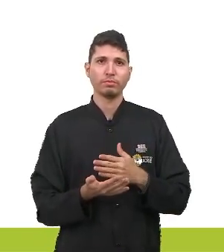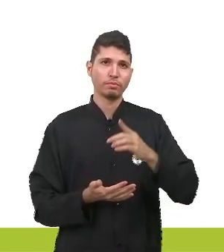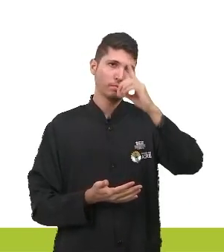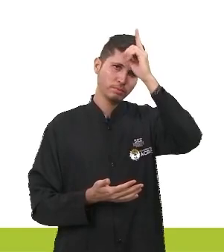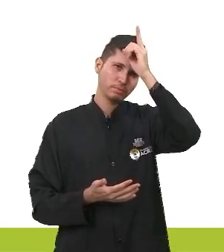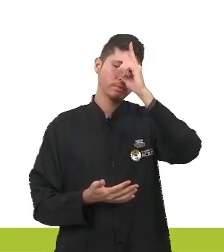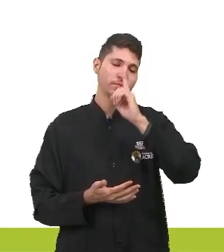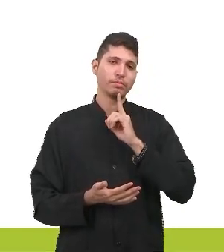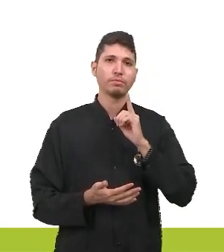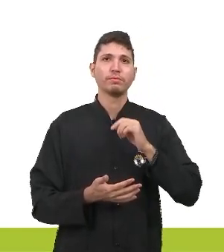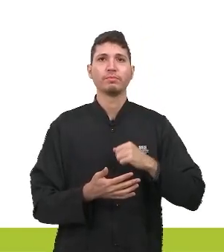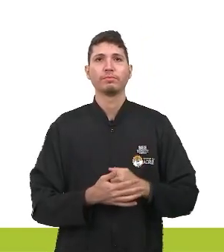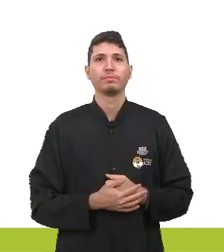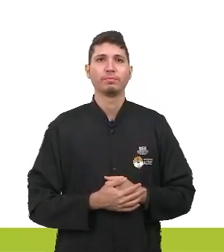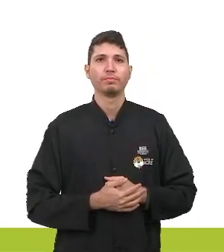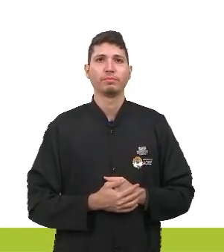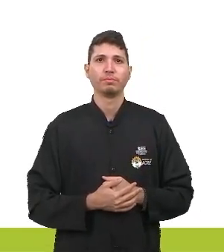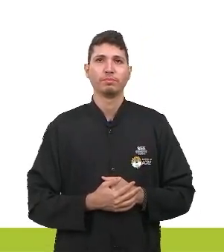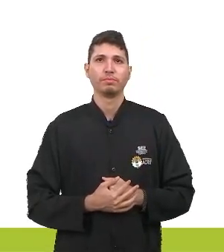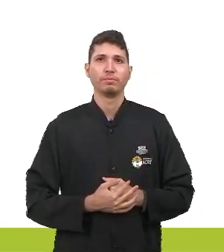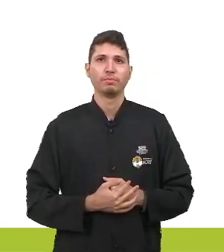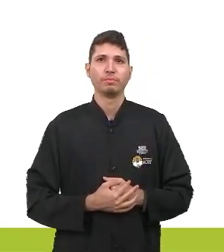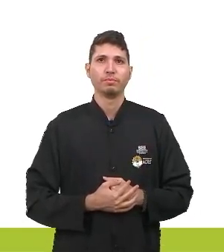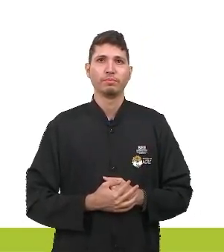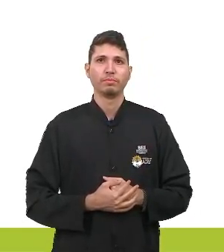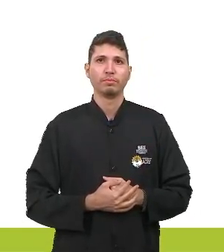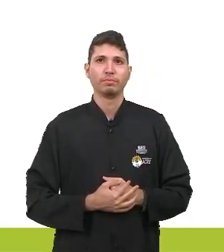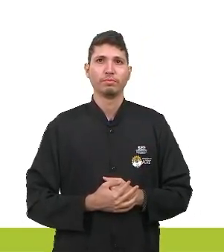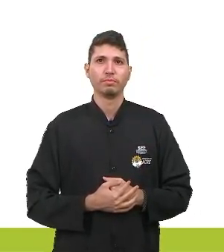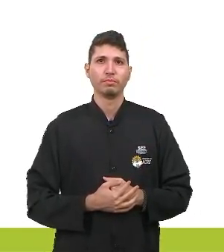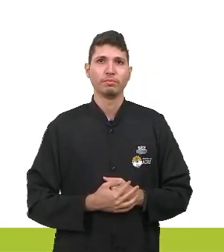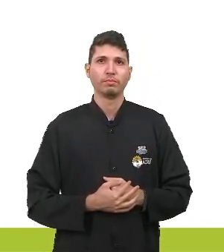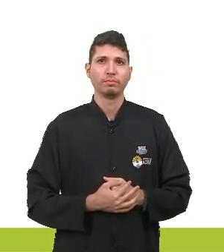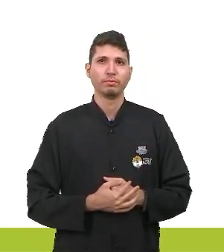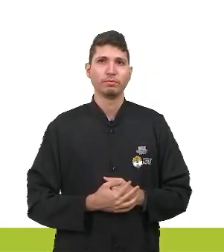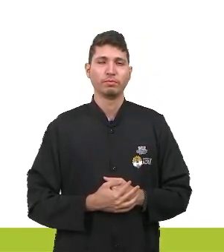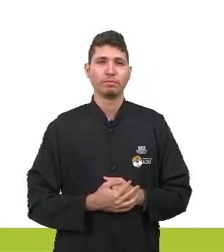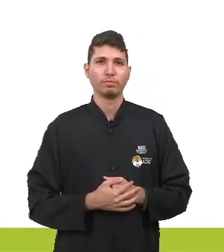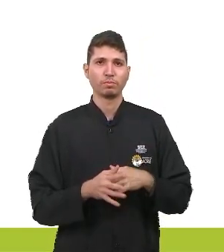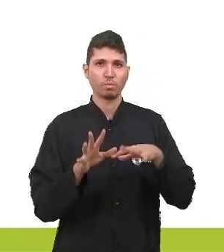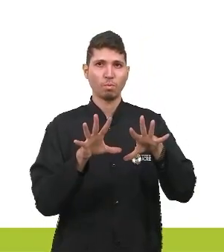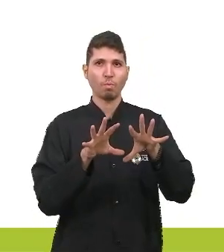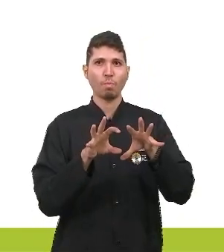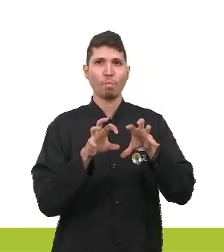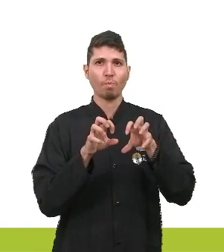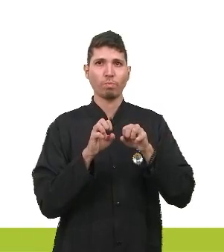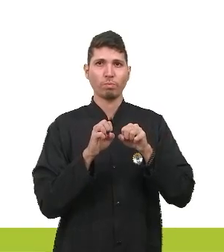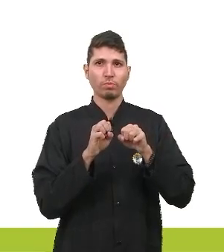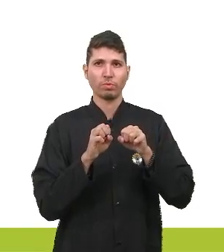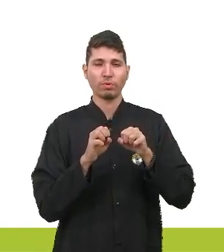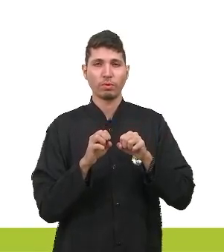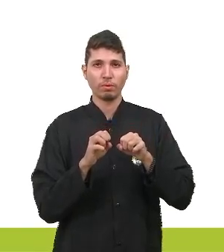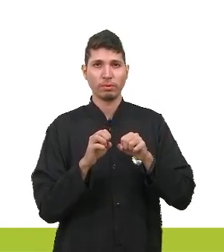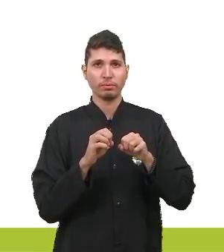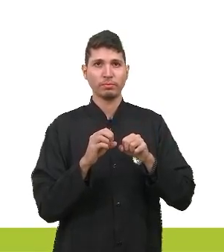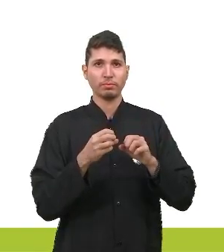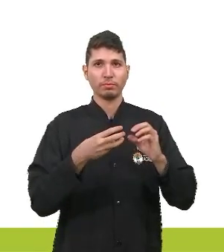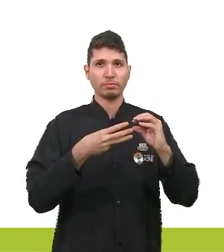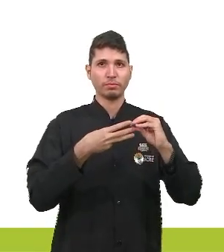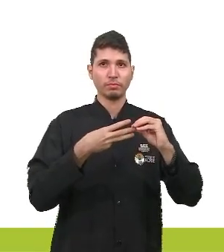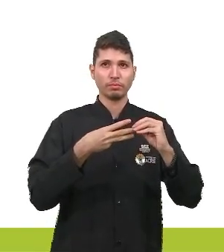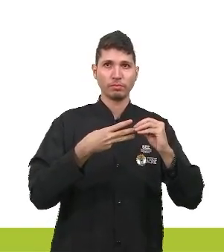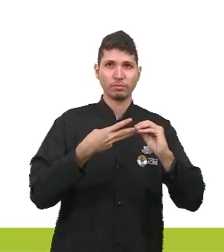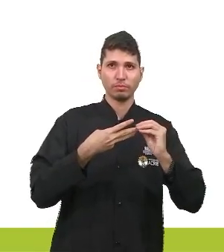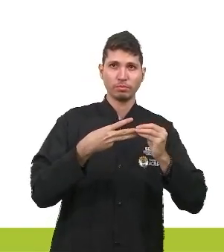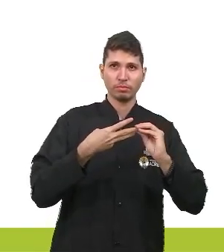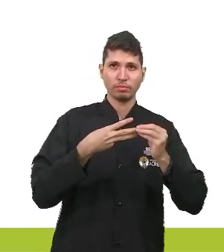nós temos o seguinte, parece até a mesma questão. Para serem absorvidos pelas células do intestino humano, os